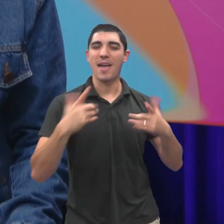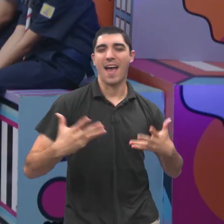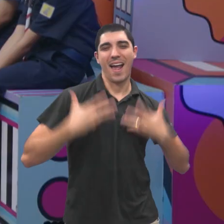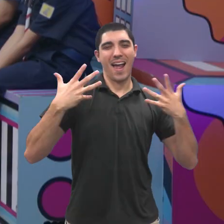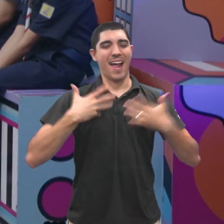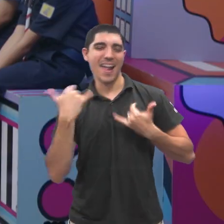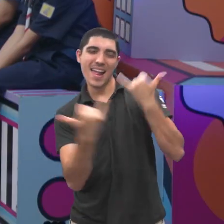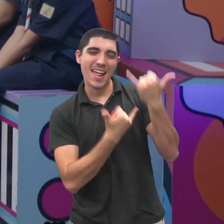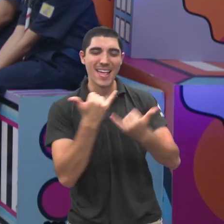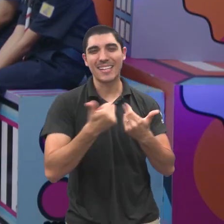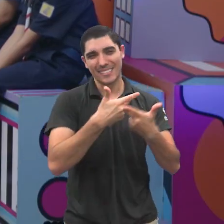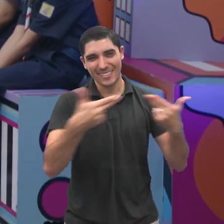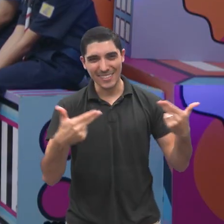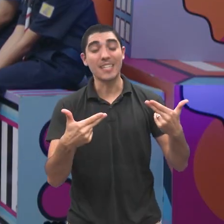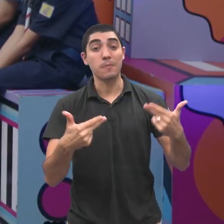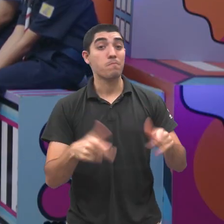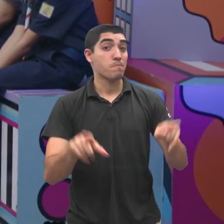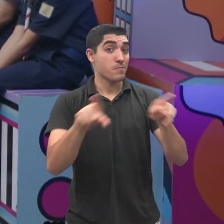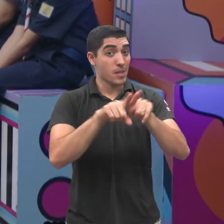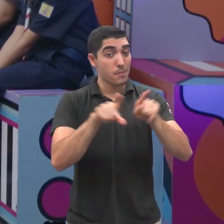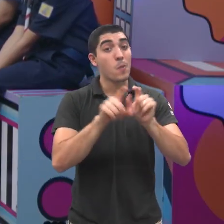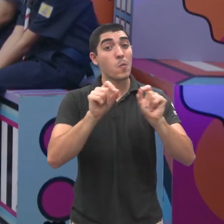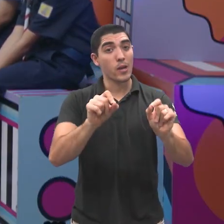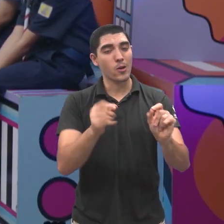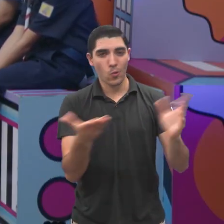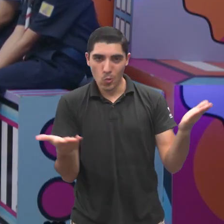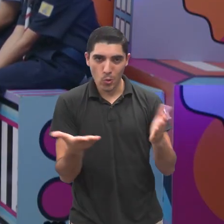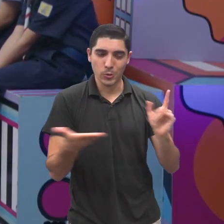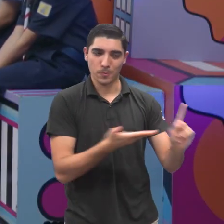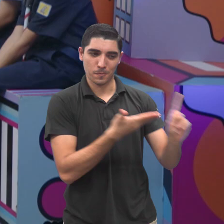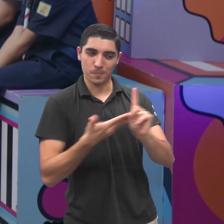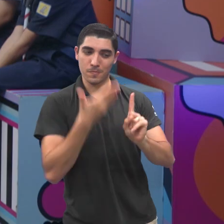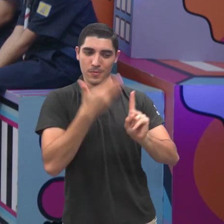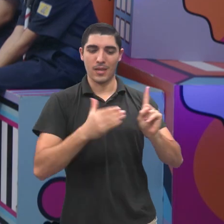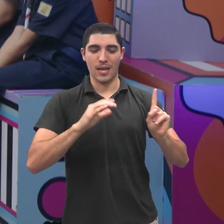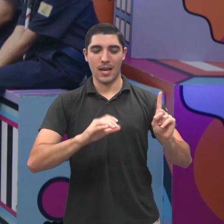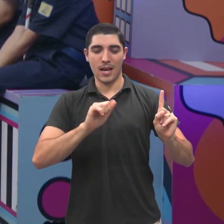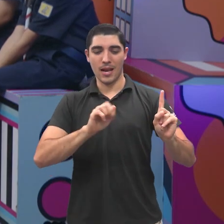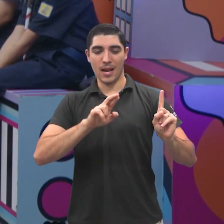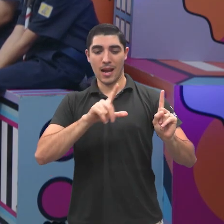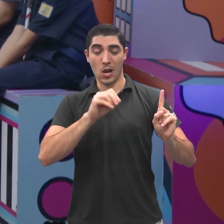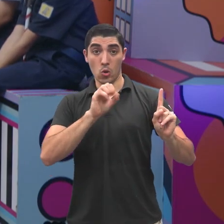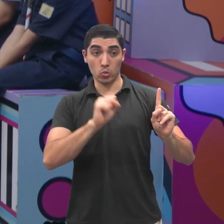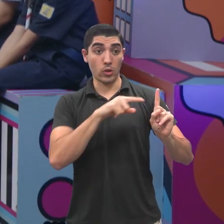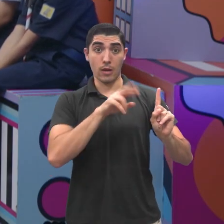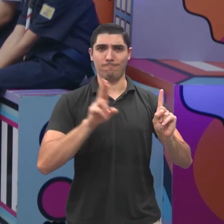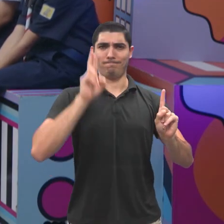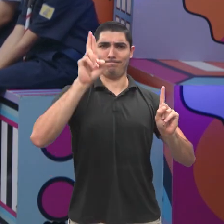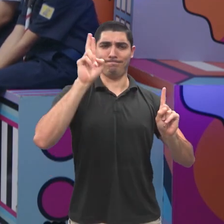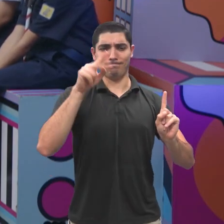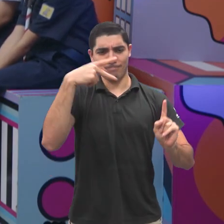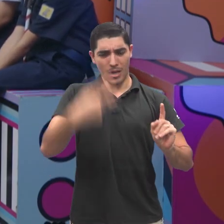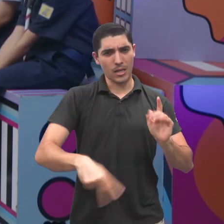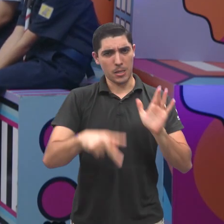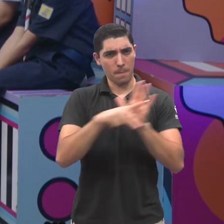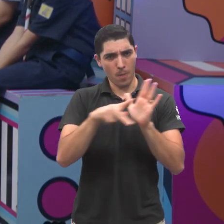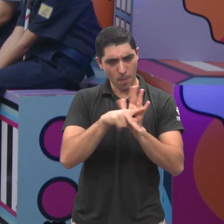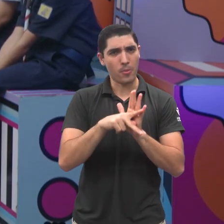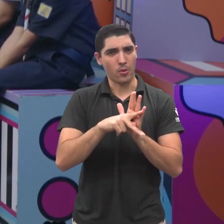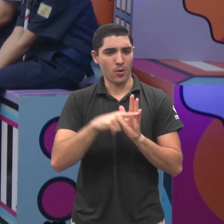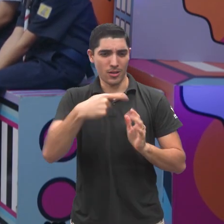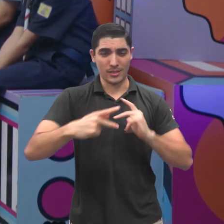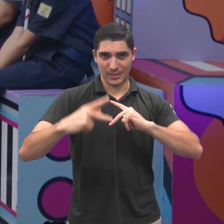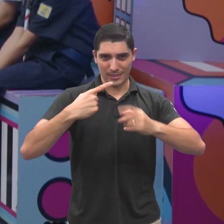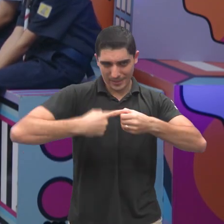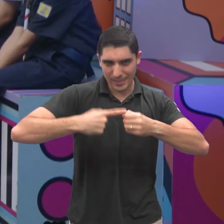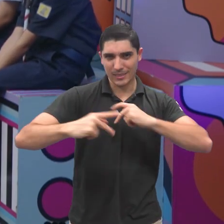contar sobre essa experiência toda aí que transforma, a gente está recebendo aqui no estúdio Carlos Eugênio Bacos, comissário distrital da União dos Escoteiros do Brasil, e